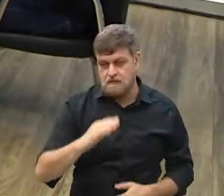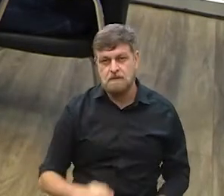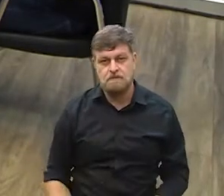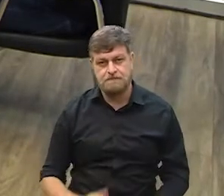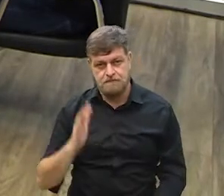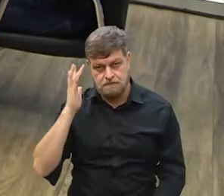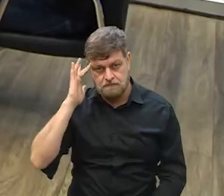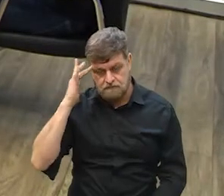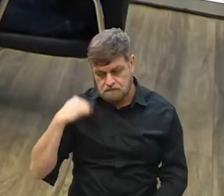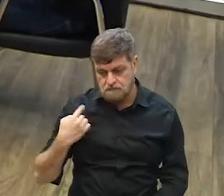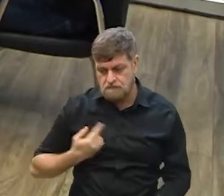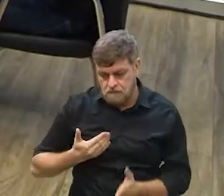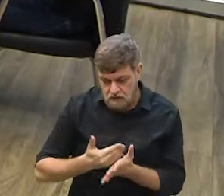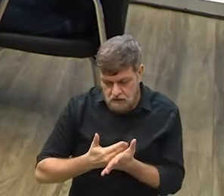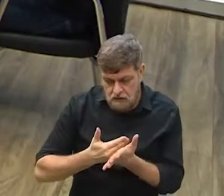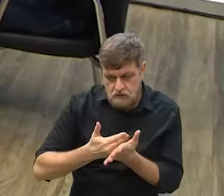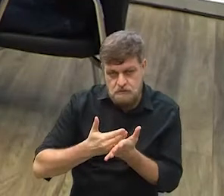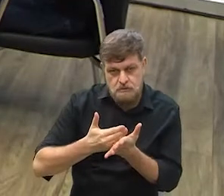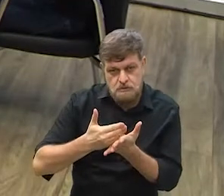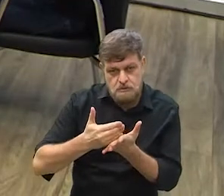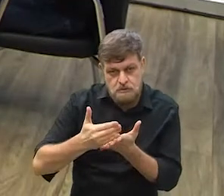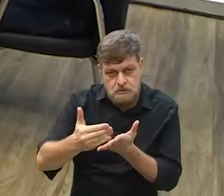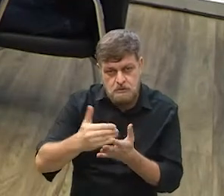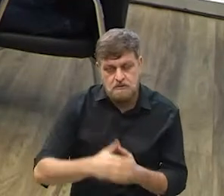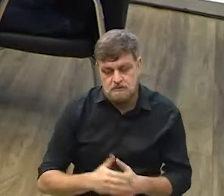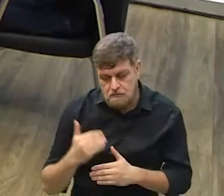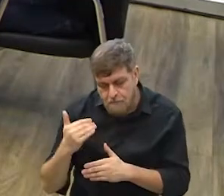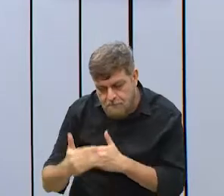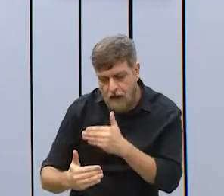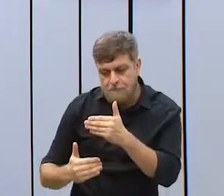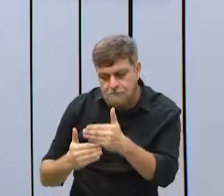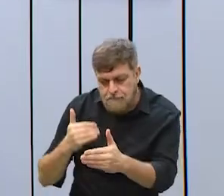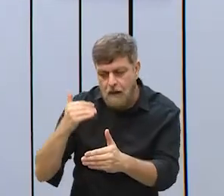nós começamos dando passos